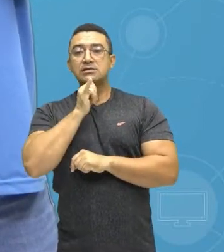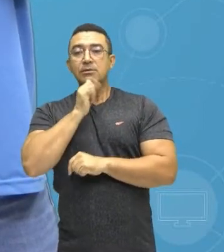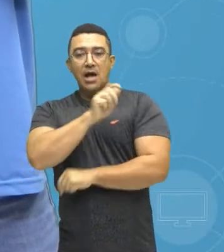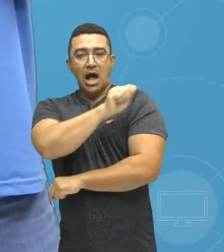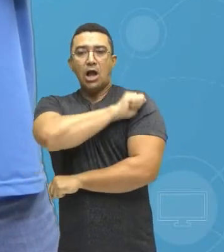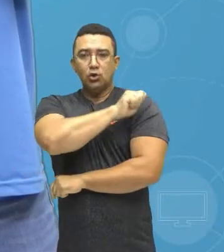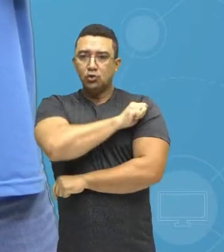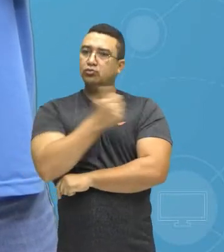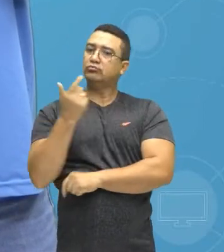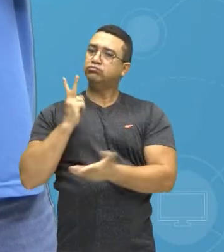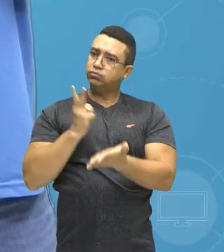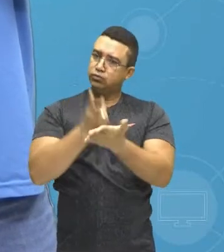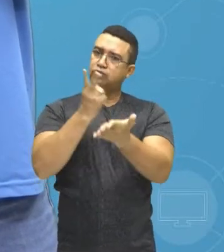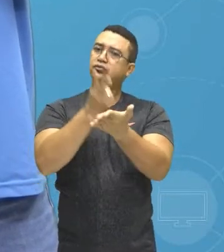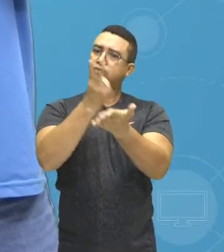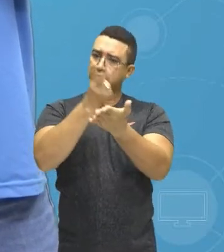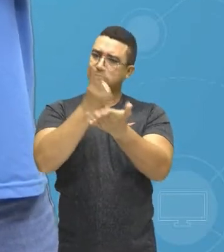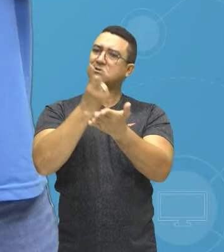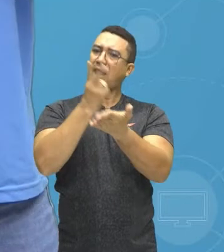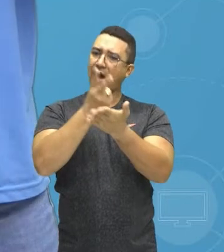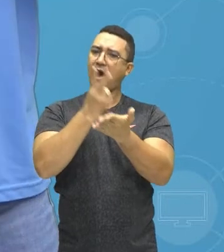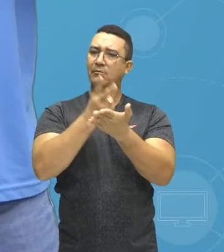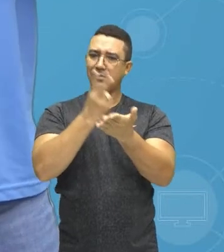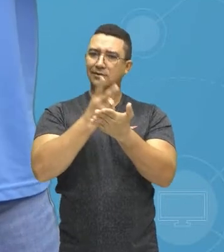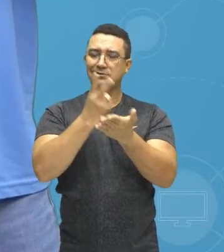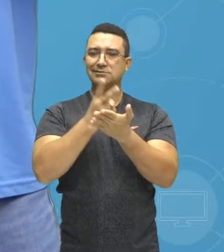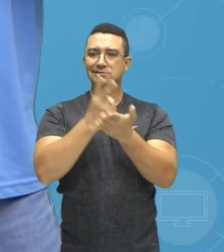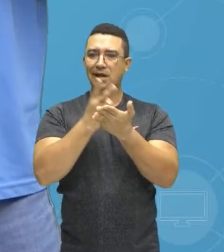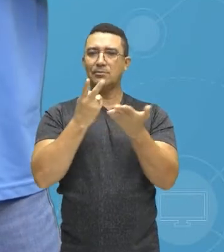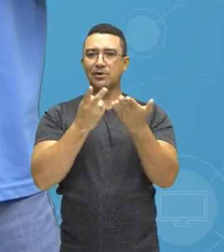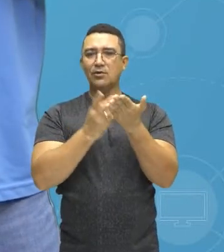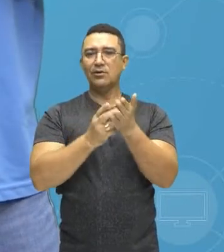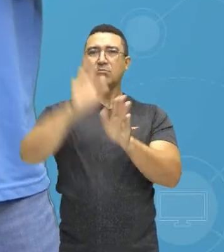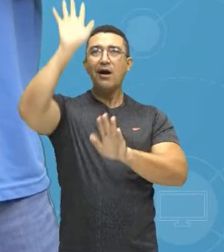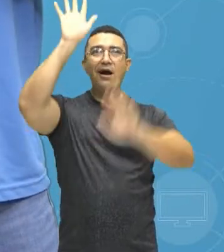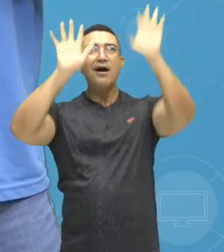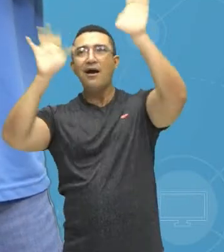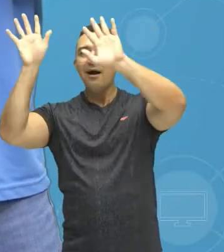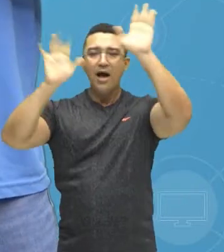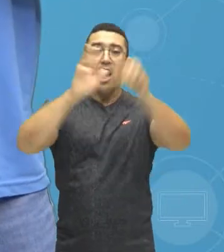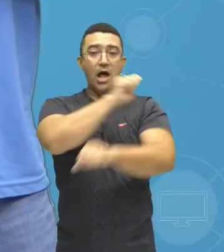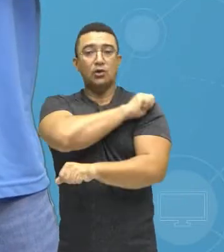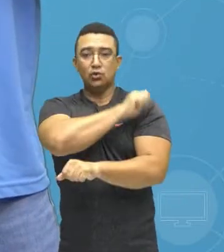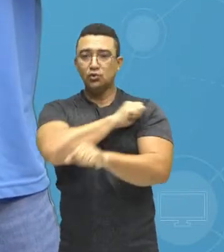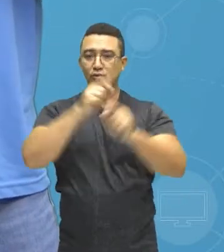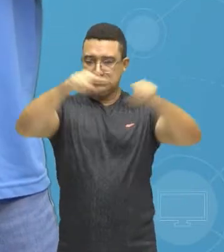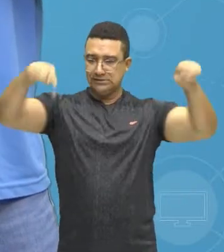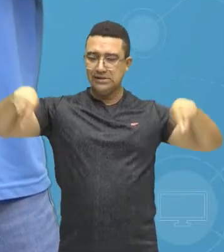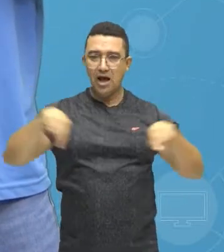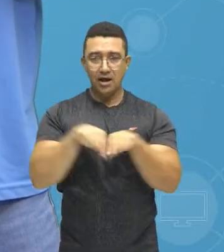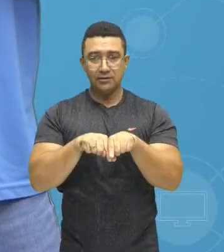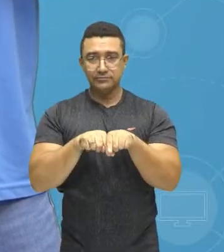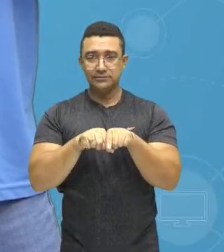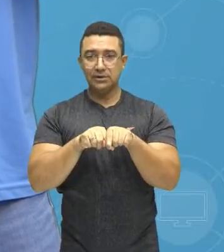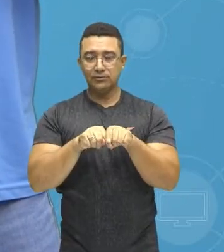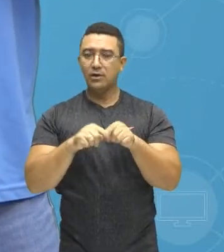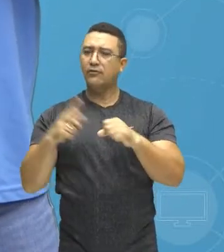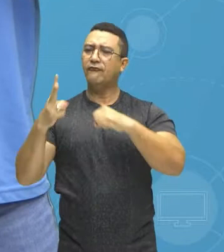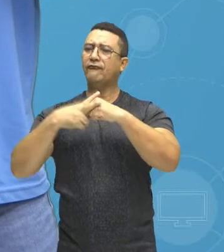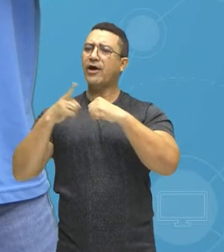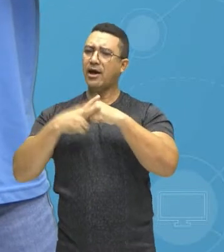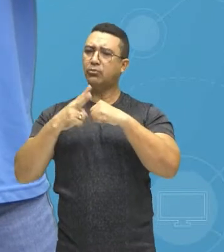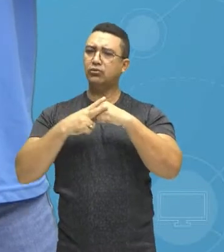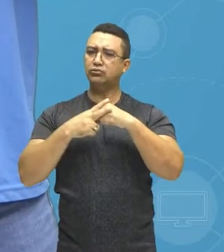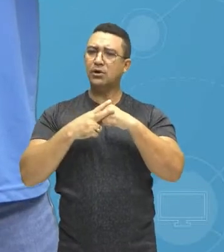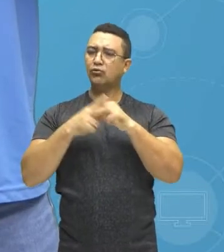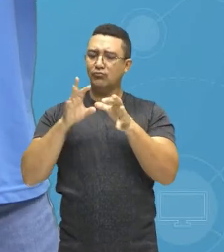permaneceu ativo na aula de hoje. Então, ali há uma continuidade de estado. O verbo permanecer ali, ele